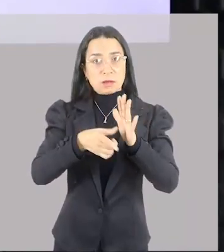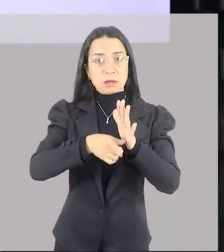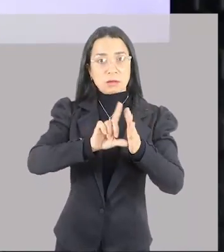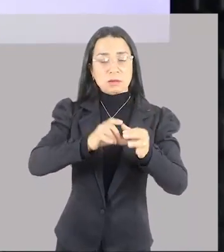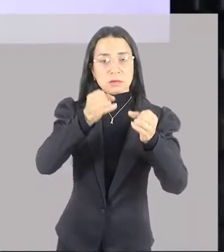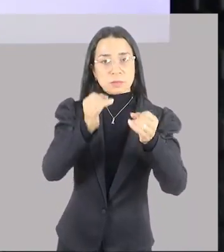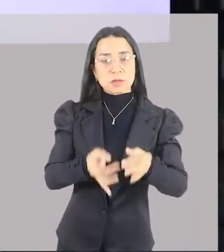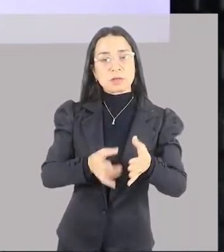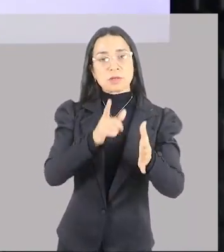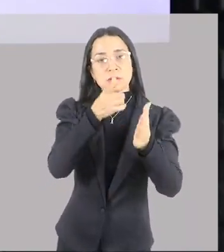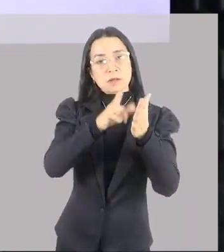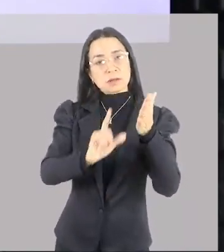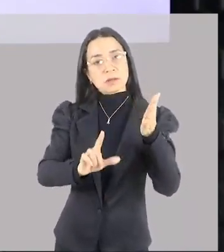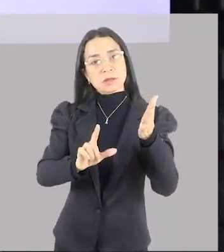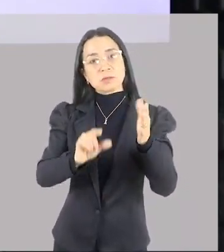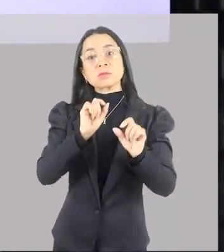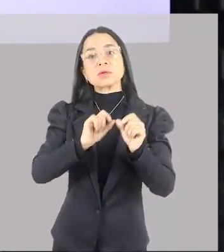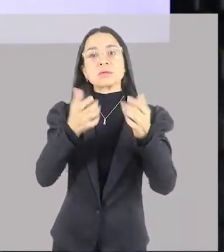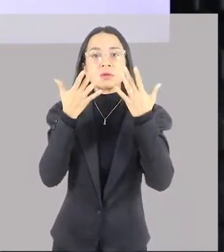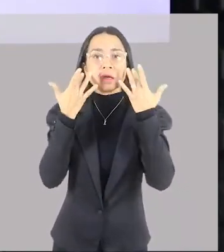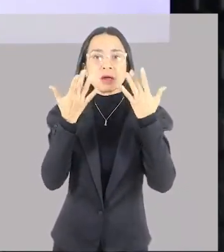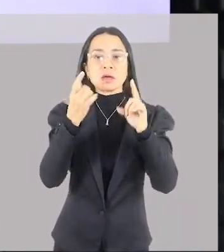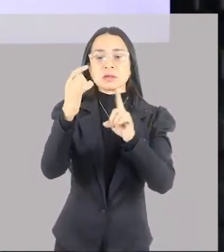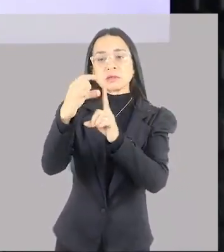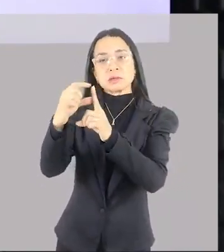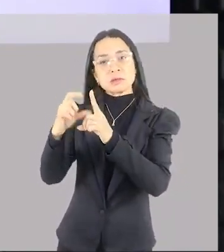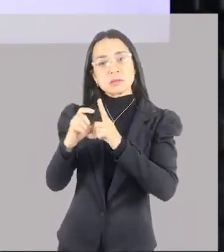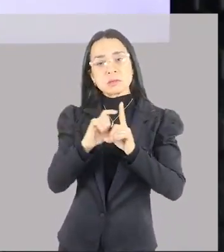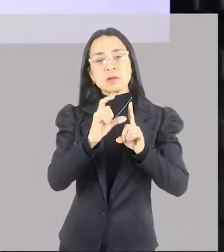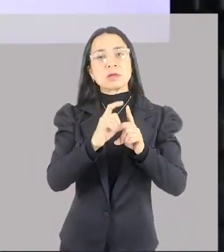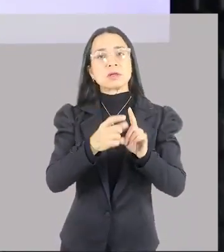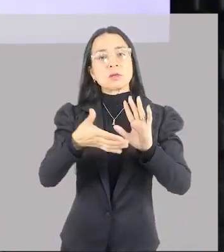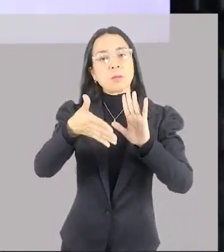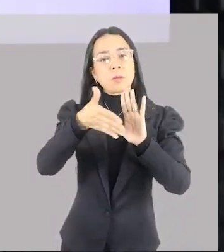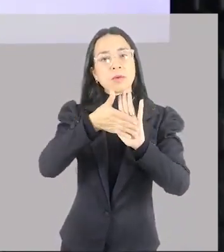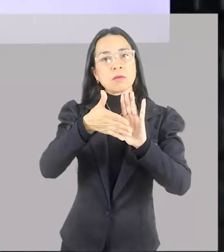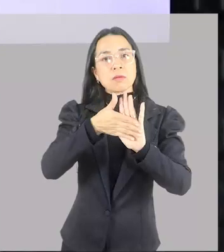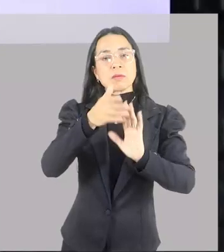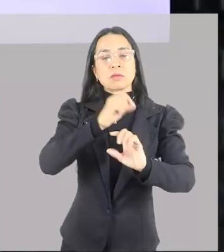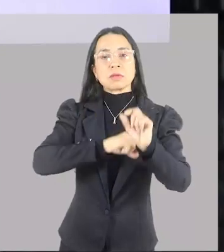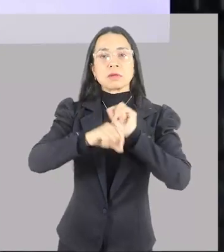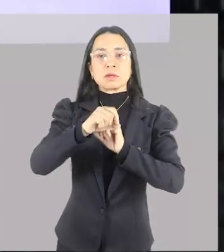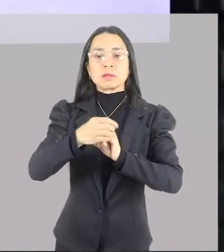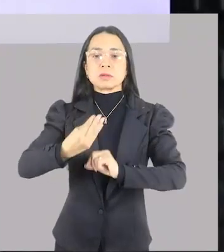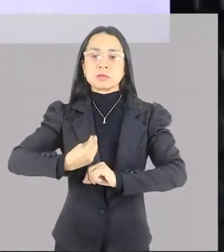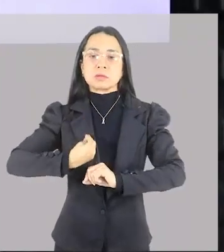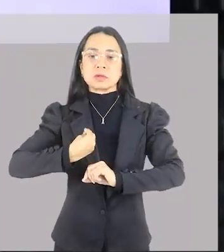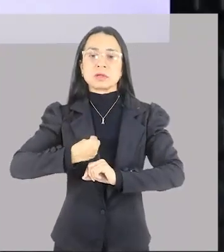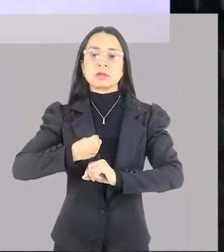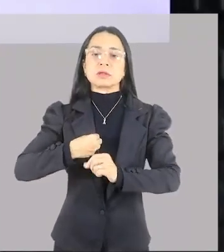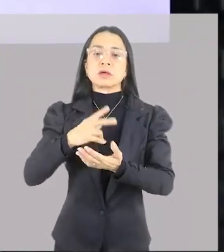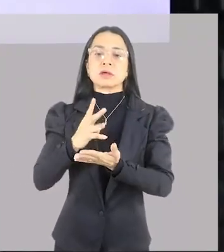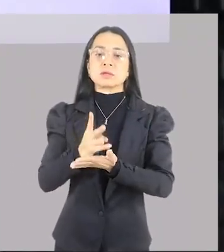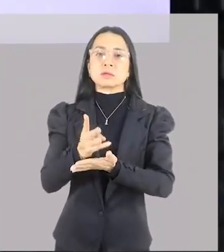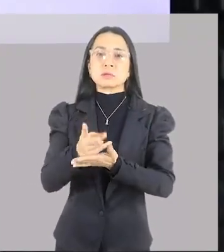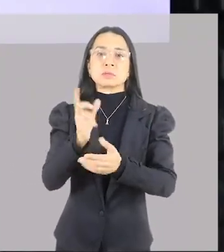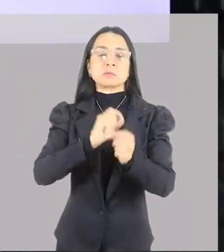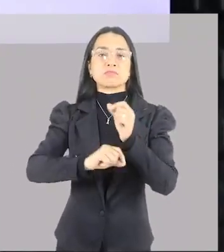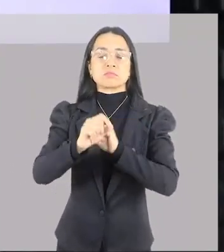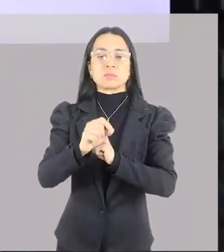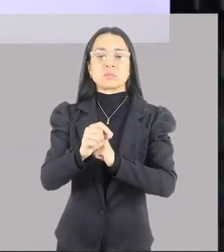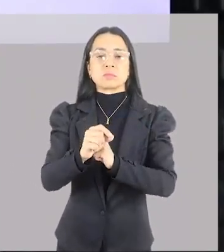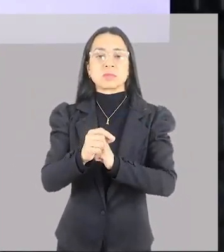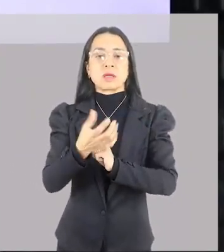arte da palavra, né? Pautadas numa realidade vigente. Que realidade é essa? Insatisfação com o passado e